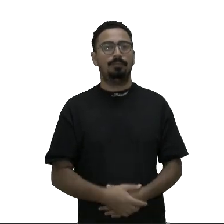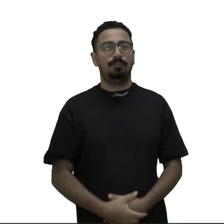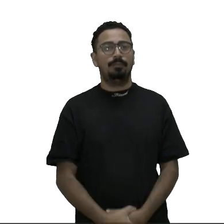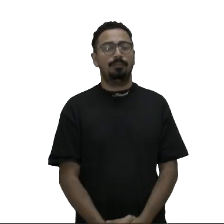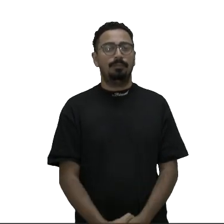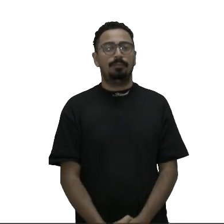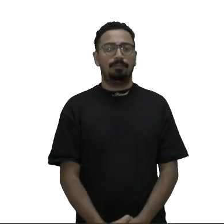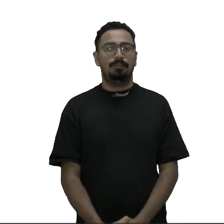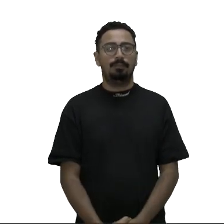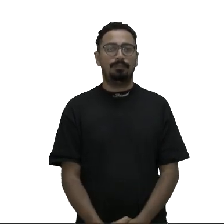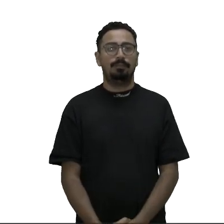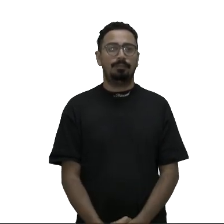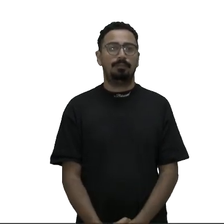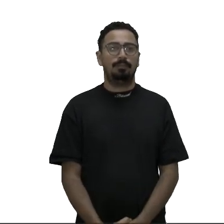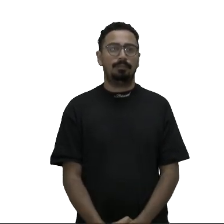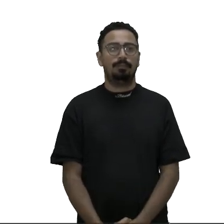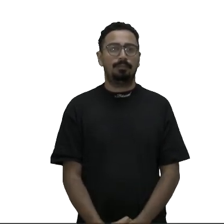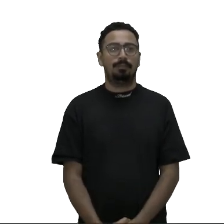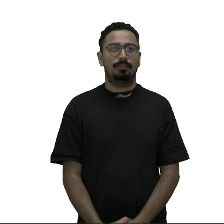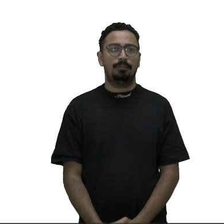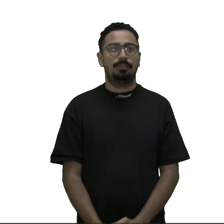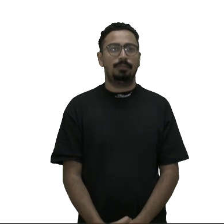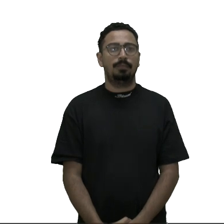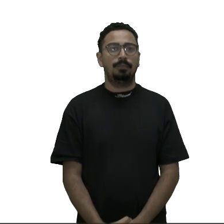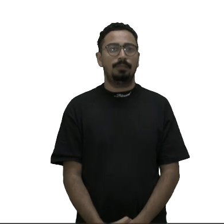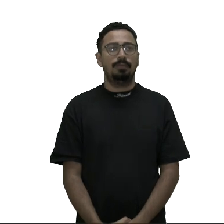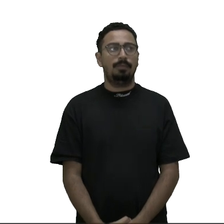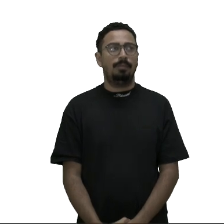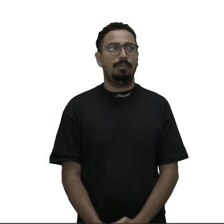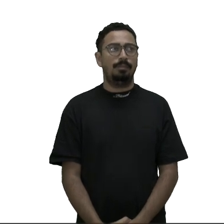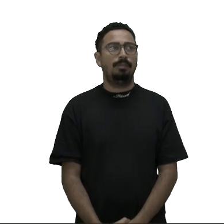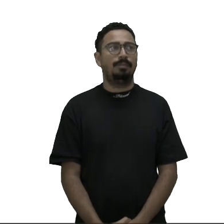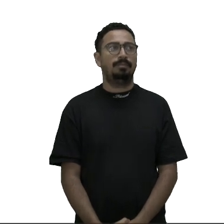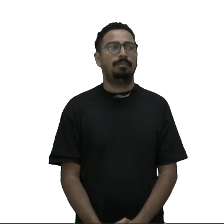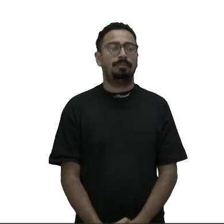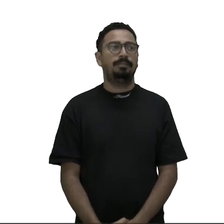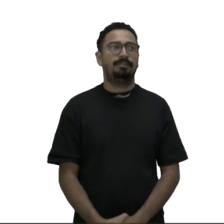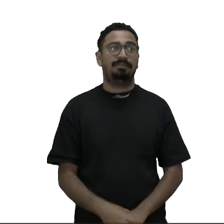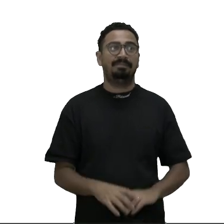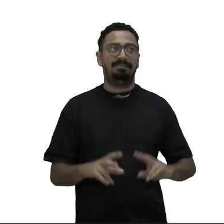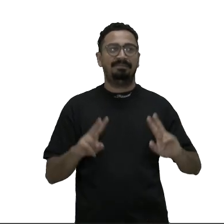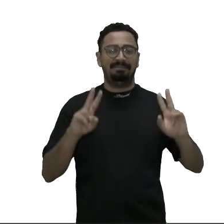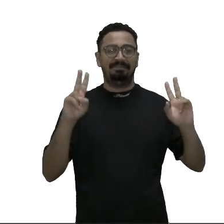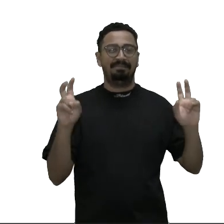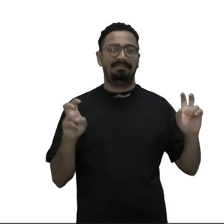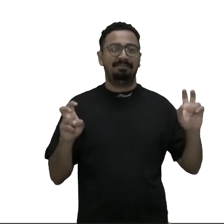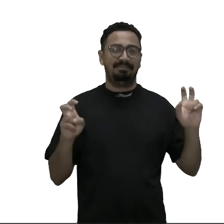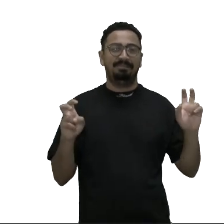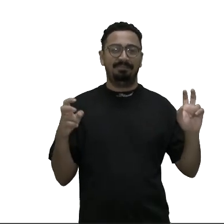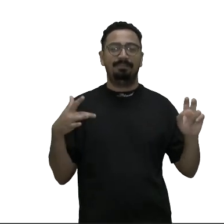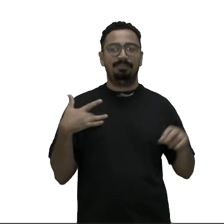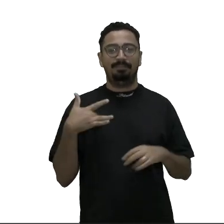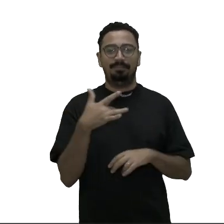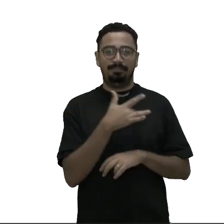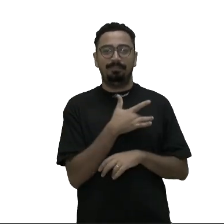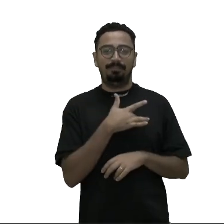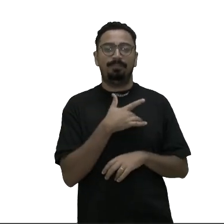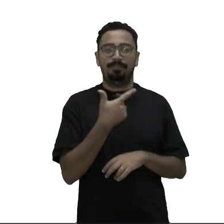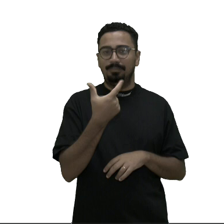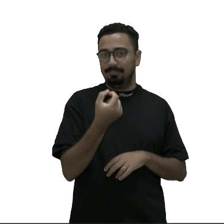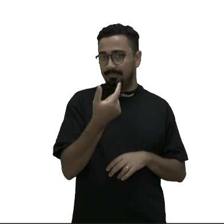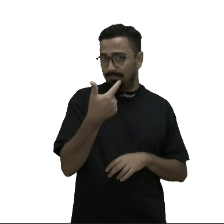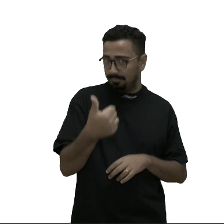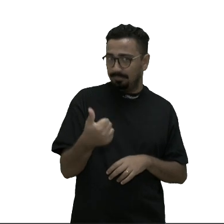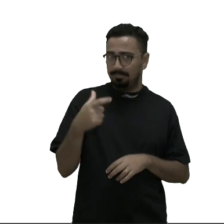Em 2021, pode passar o próximo slide. Com relação à saúde, em 2021, nós tivemos